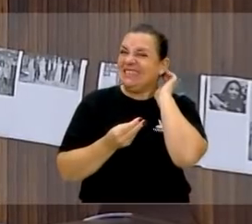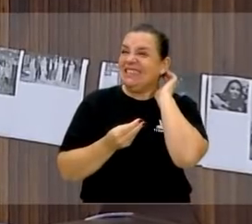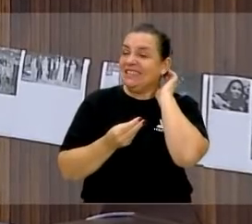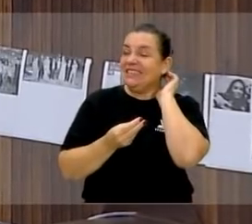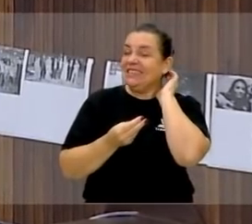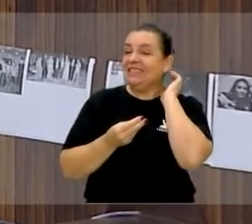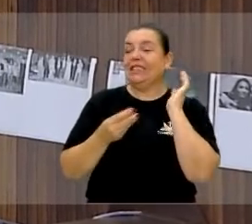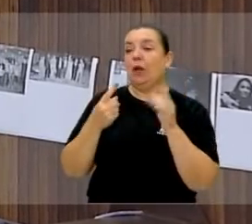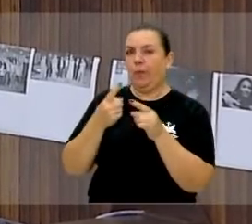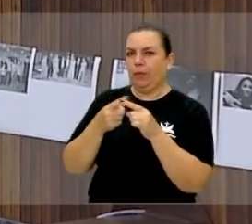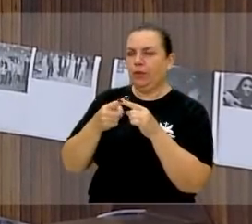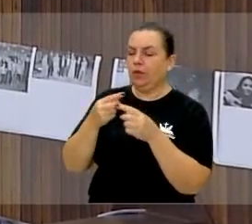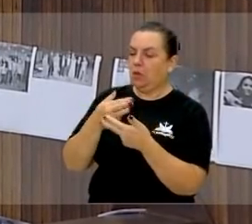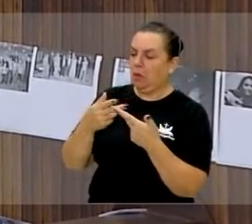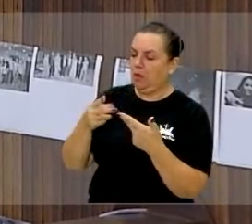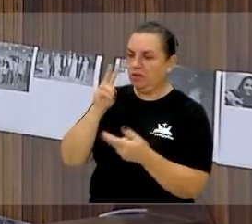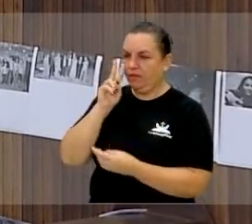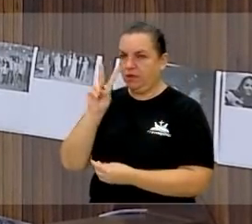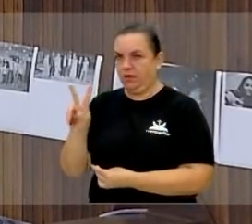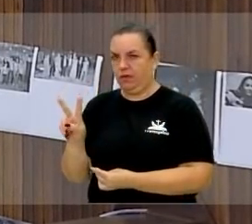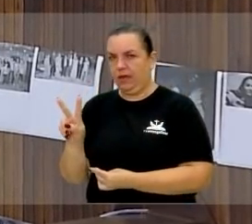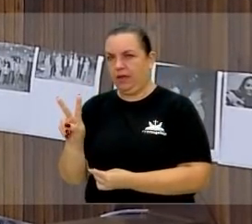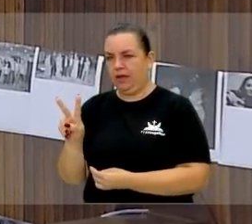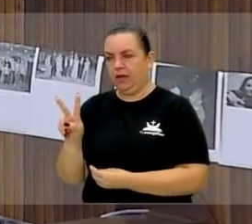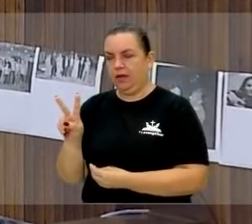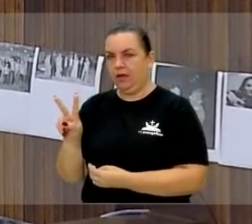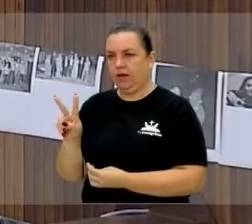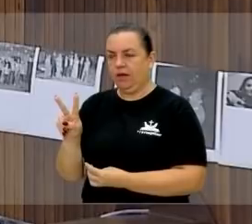Porque uma coisa é você ver